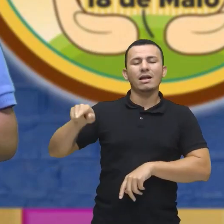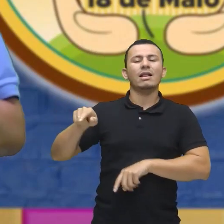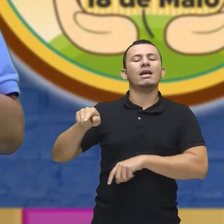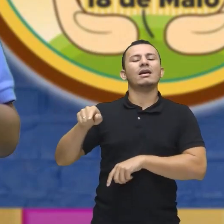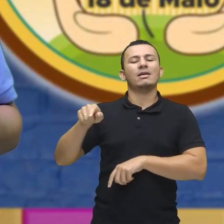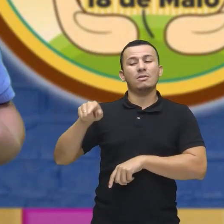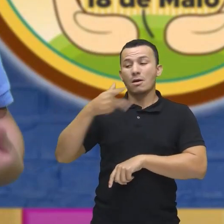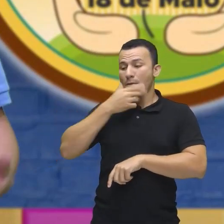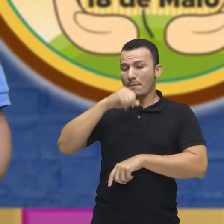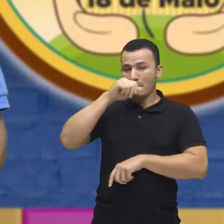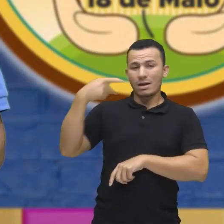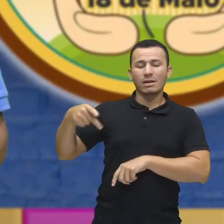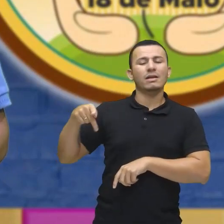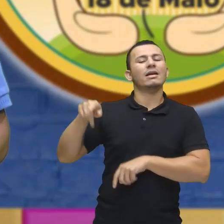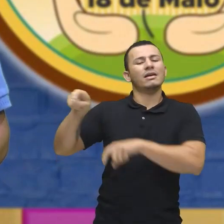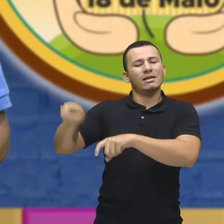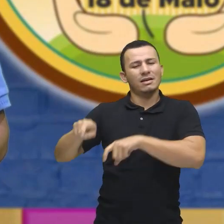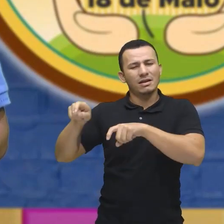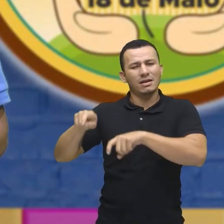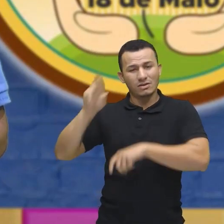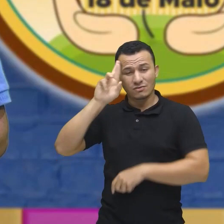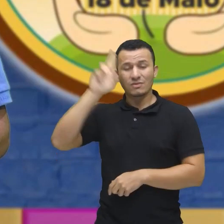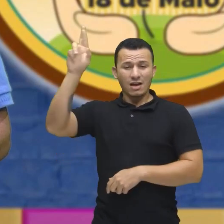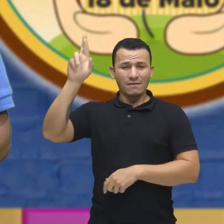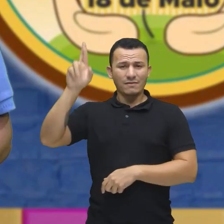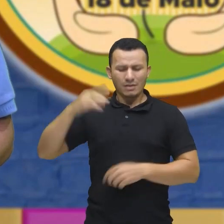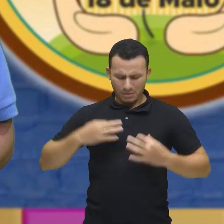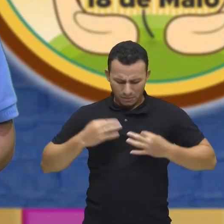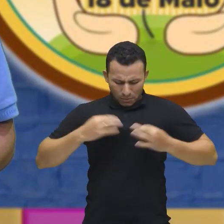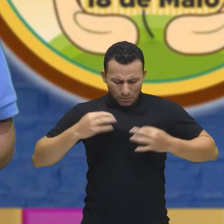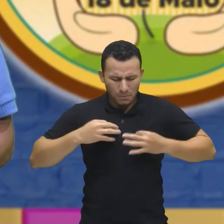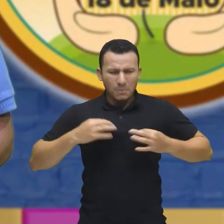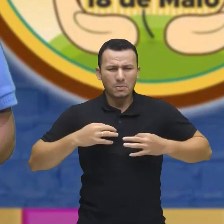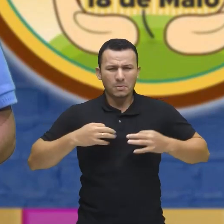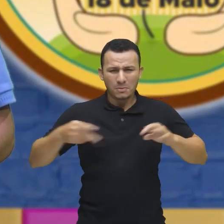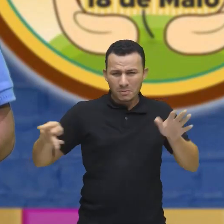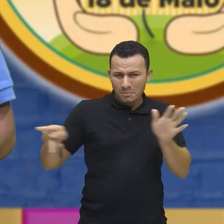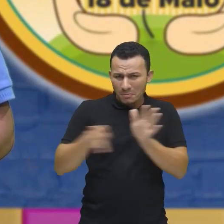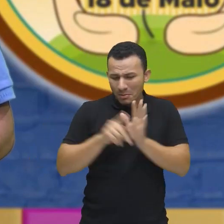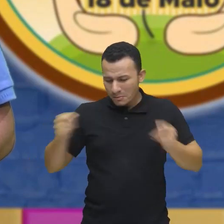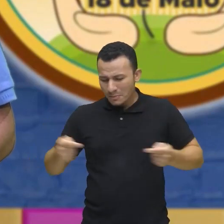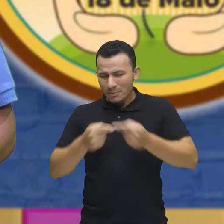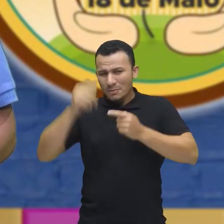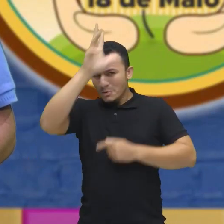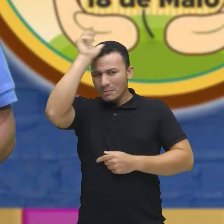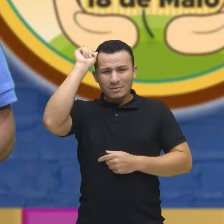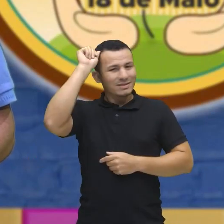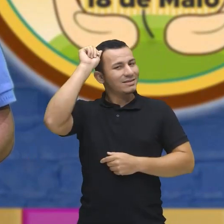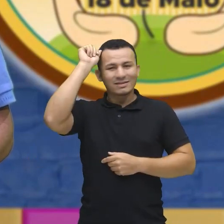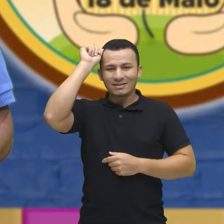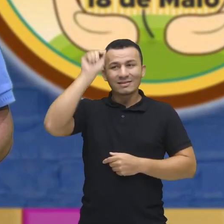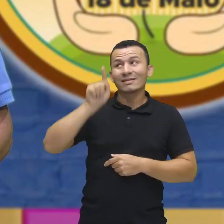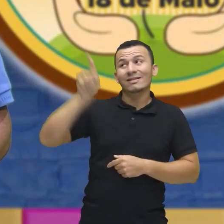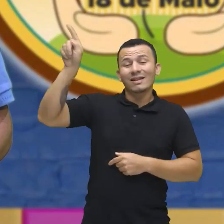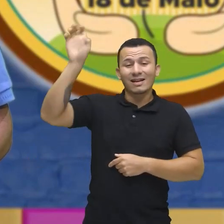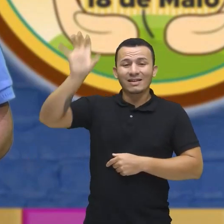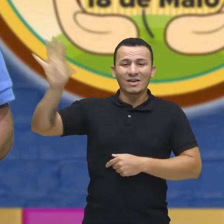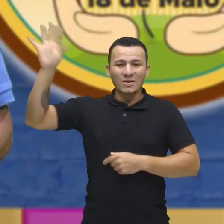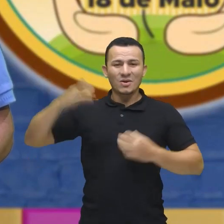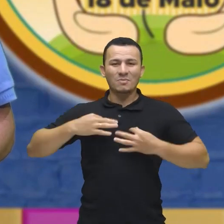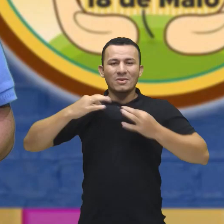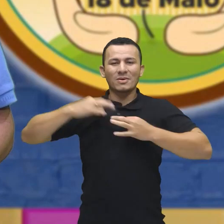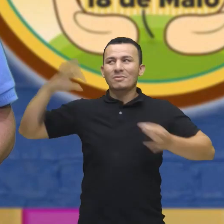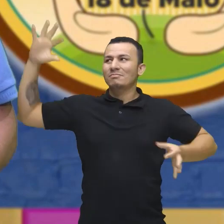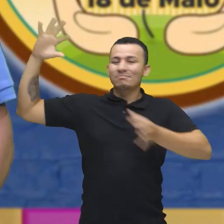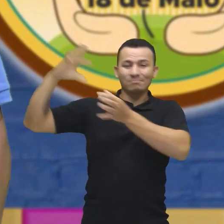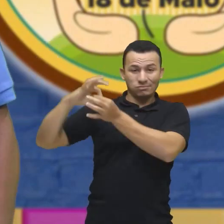da fazenda. Até as vestimentas que ela usa não nos remete ao Amazonas, mas sim à Europa. Não é verdade?